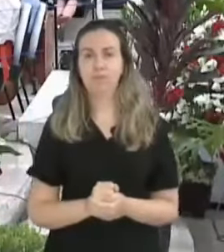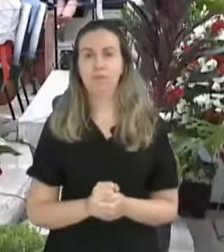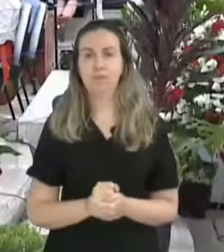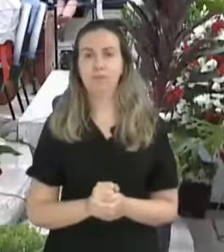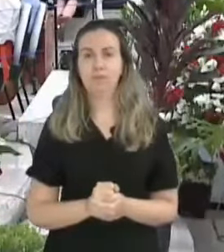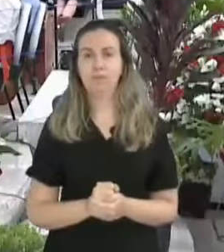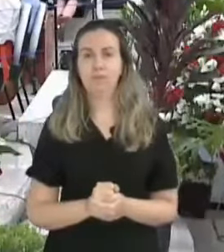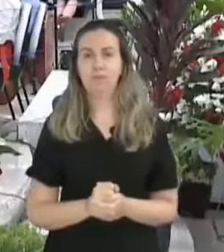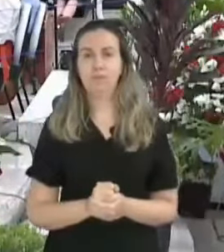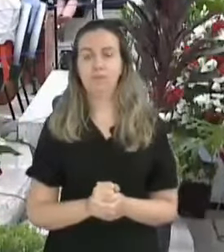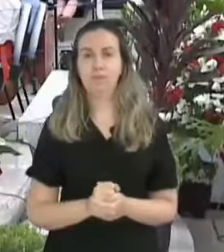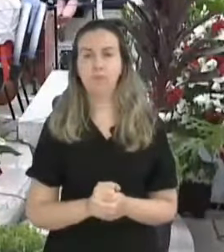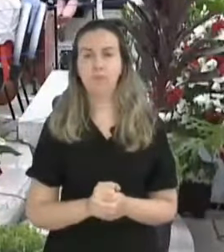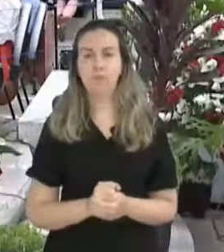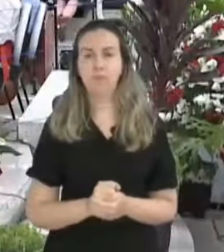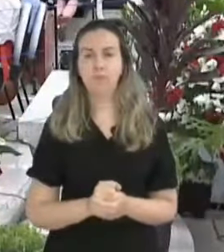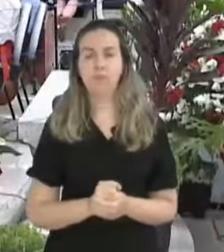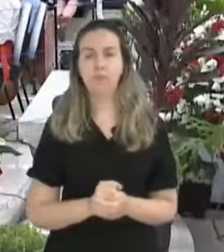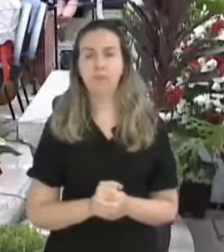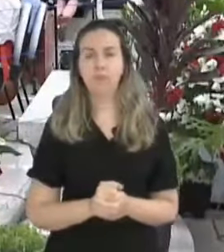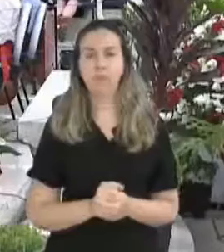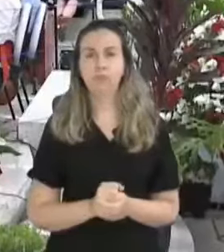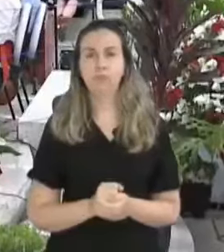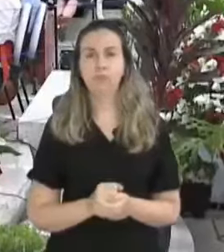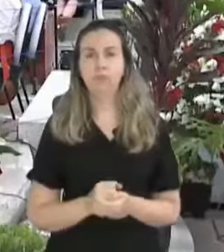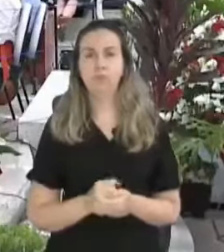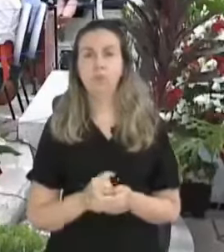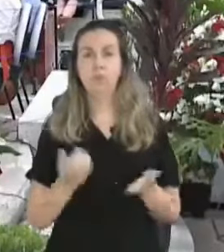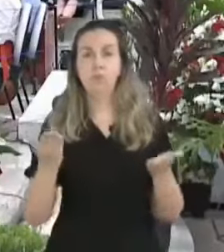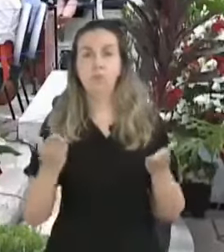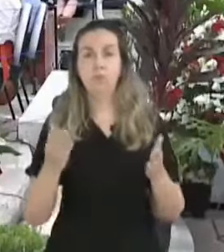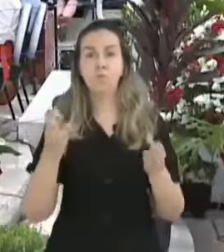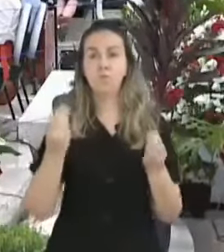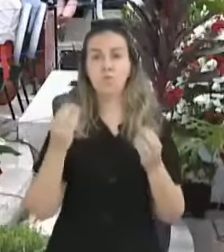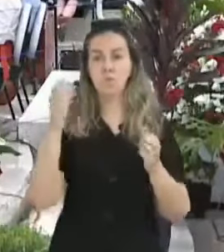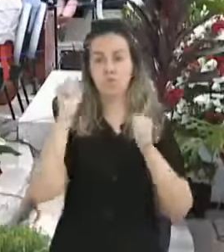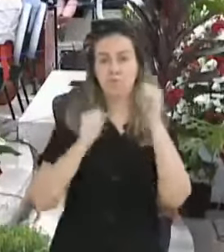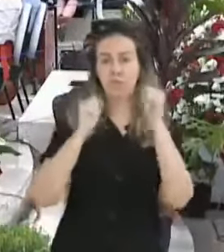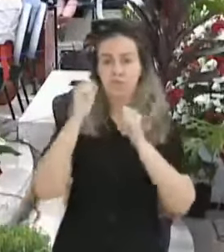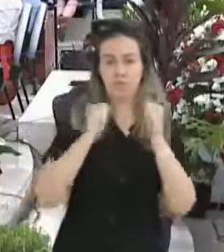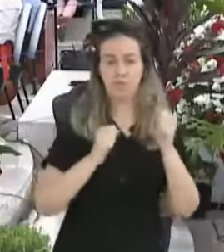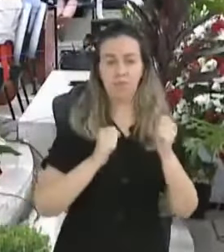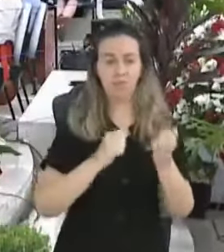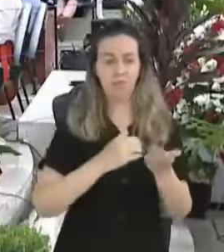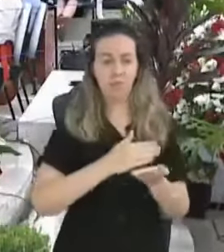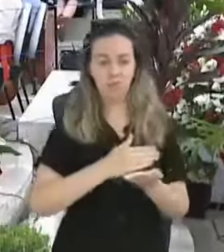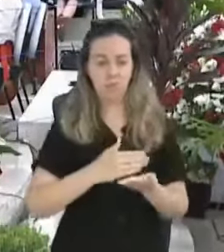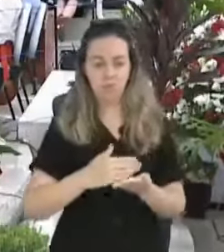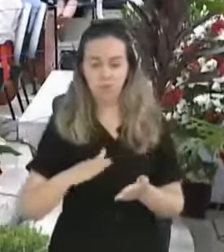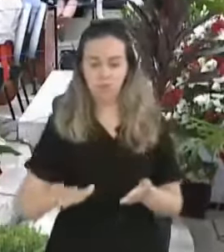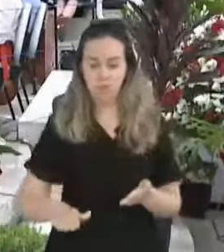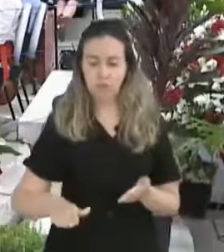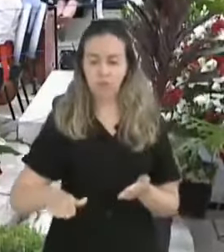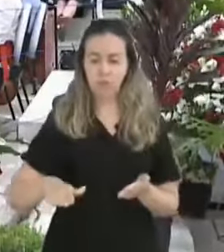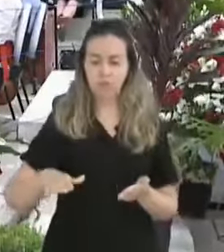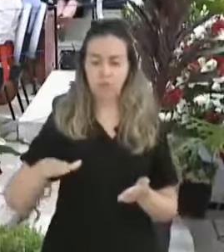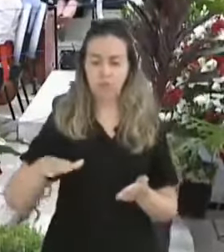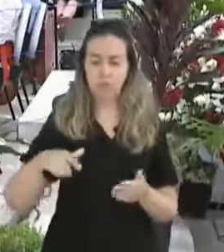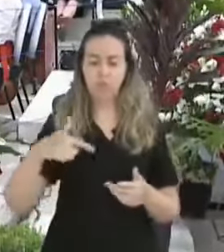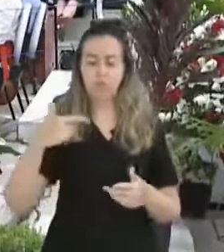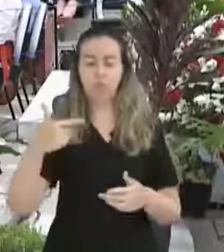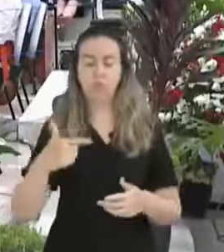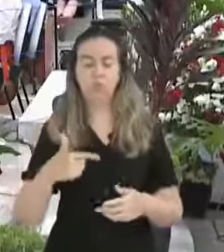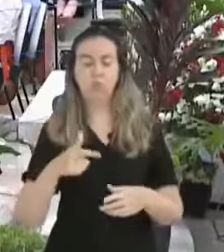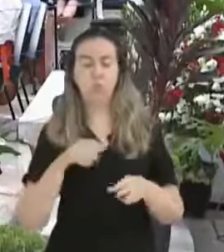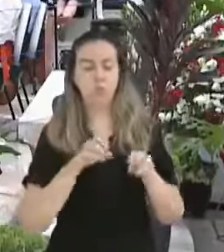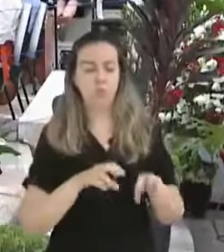e a defesa deles é que a primeira geração constrói, a segunda geração mantém, mas a